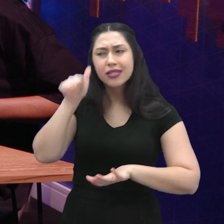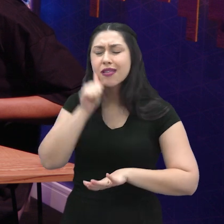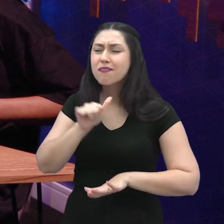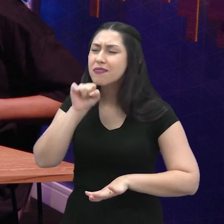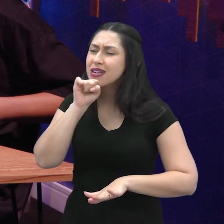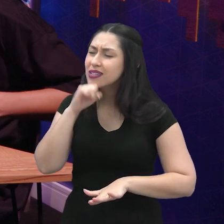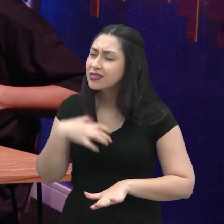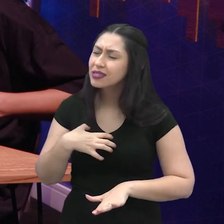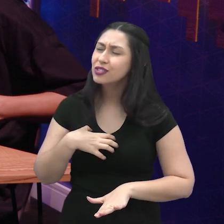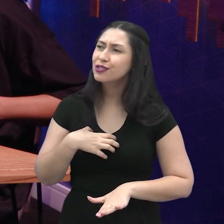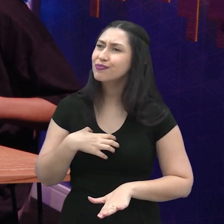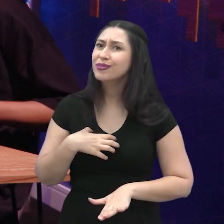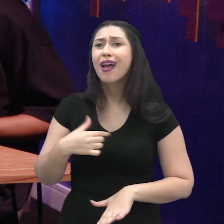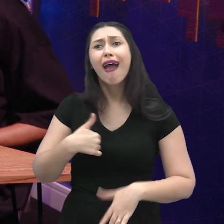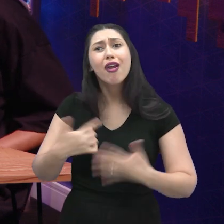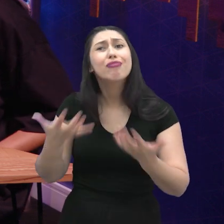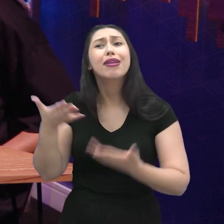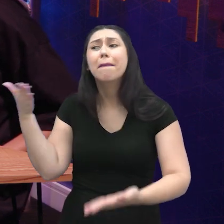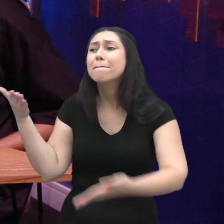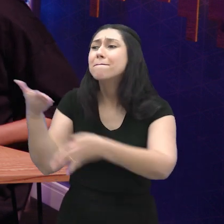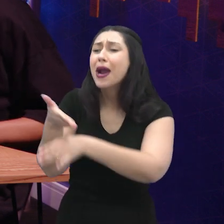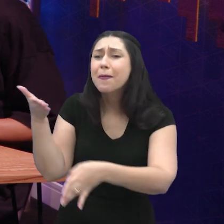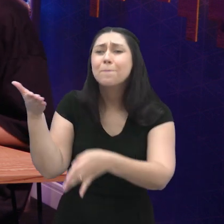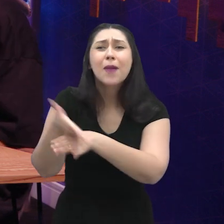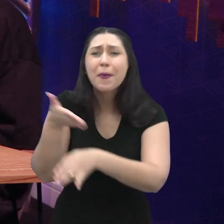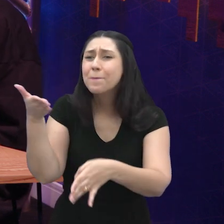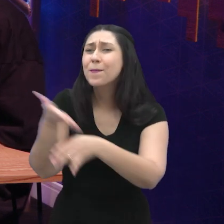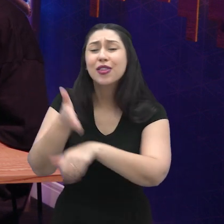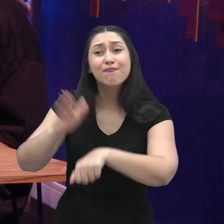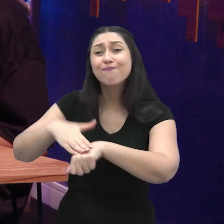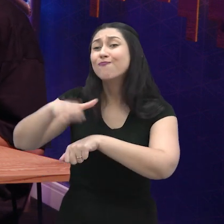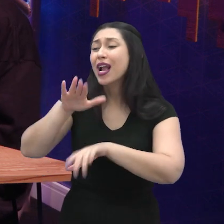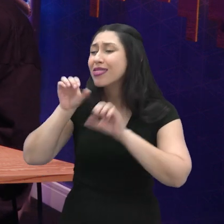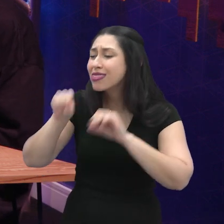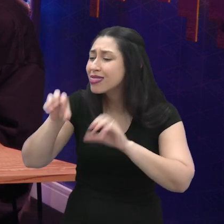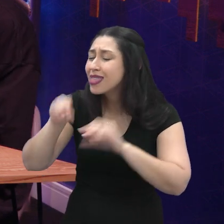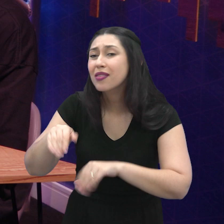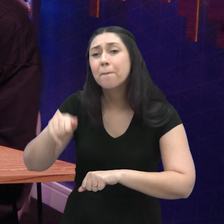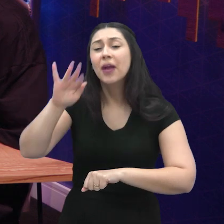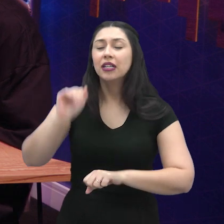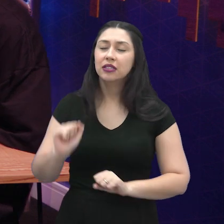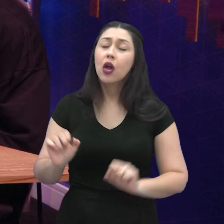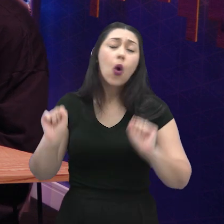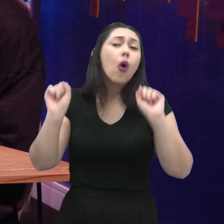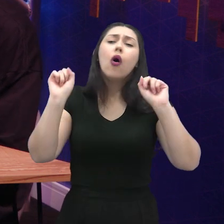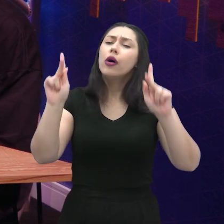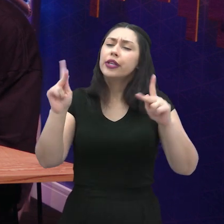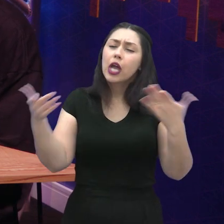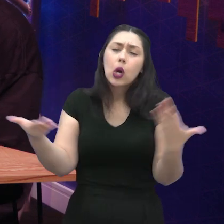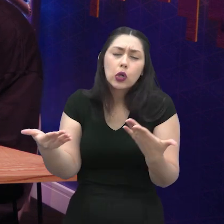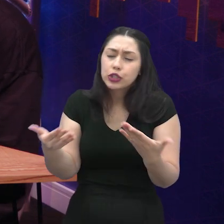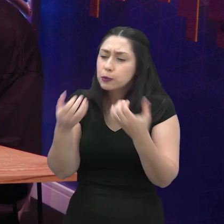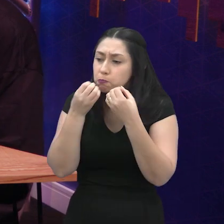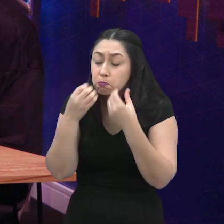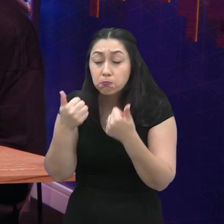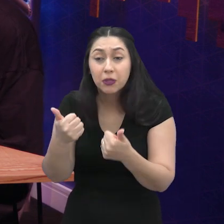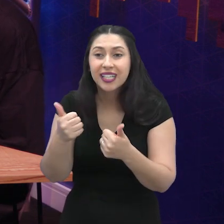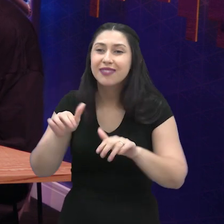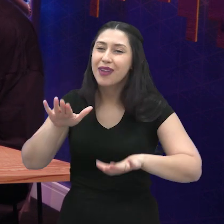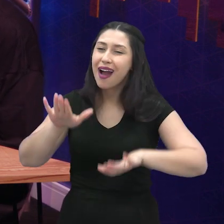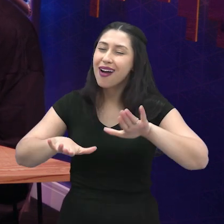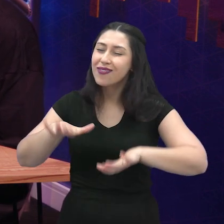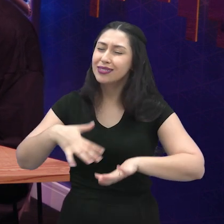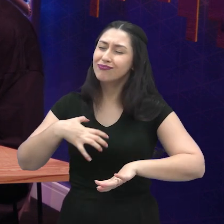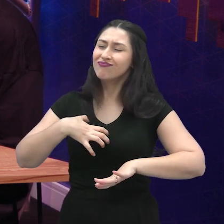aquele sentimento, né? De tipo, eu queria ter participado, eu queria ter ensinado assim. Que bom que deu tudo certo, né? Mas deve bater